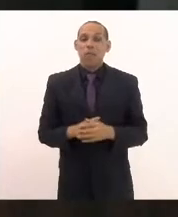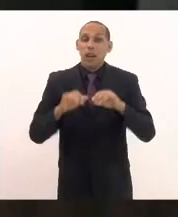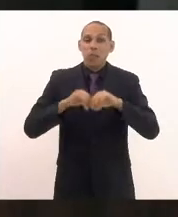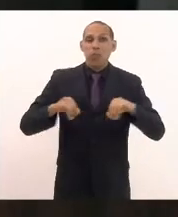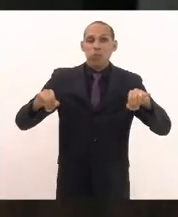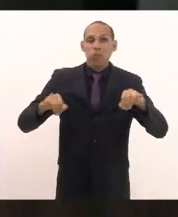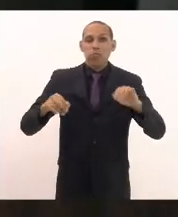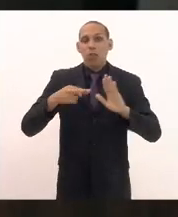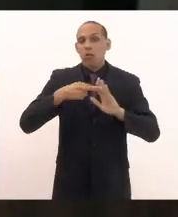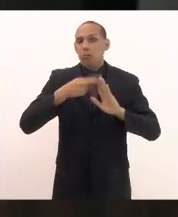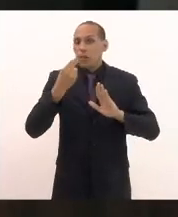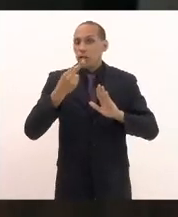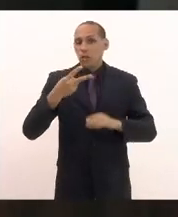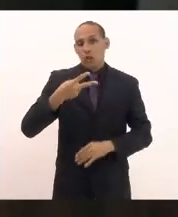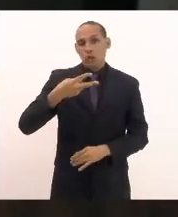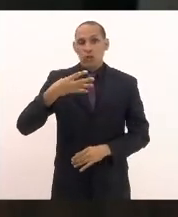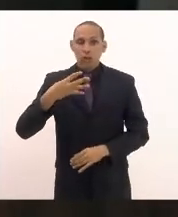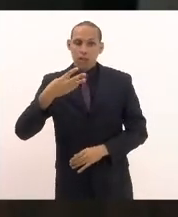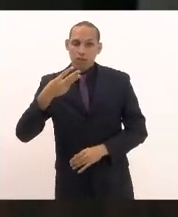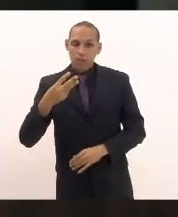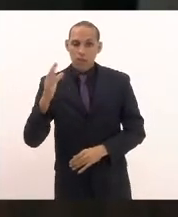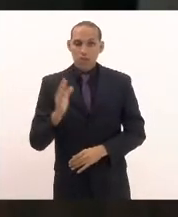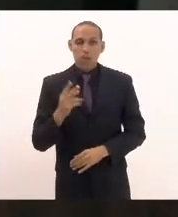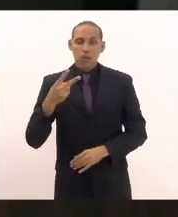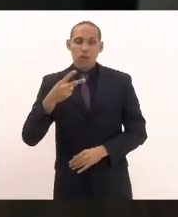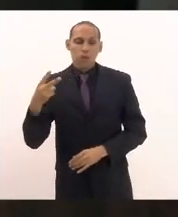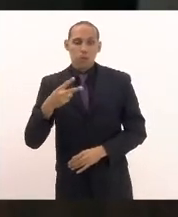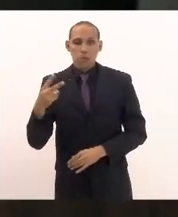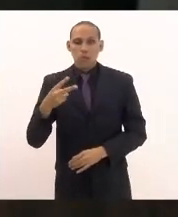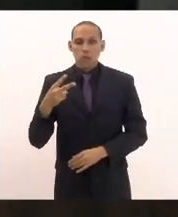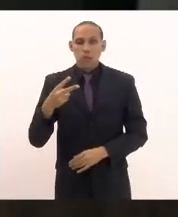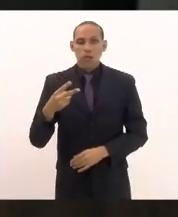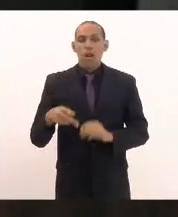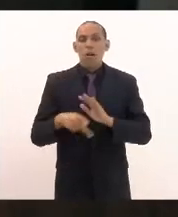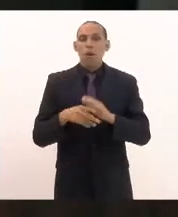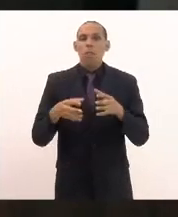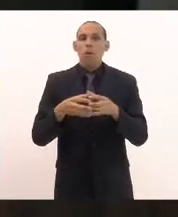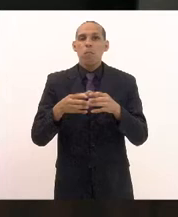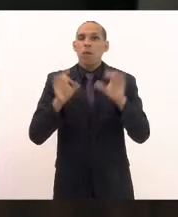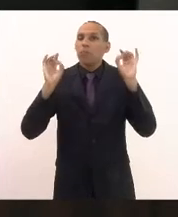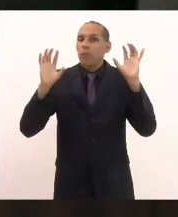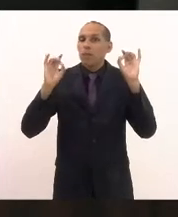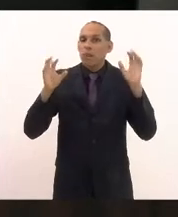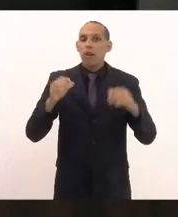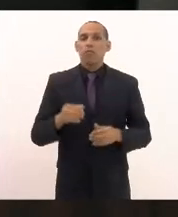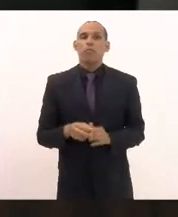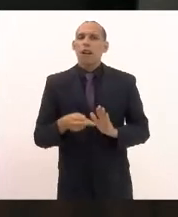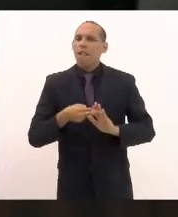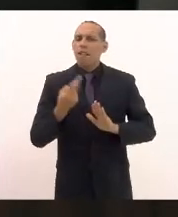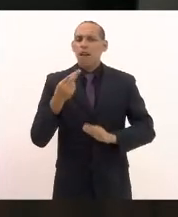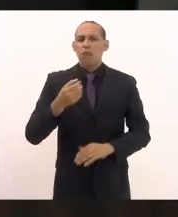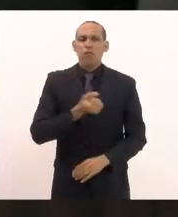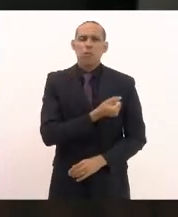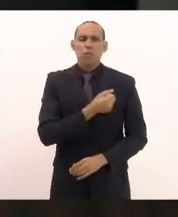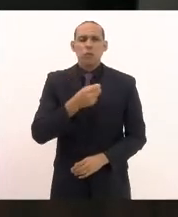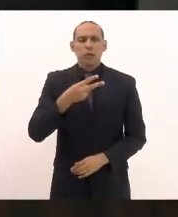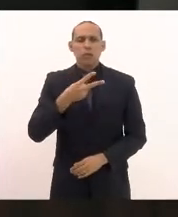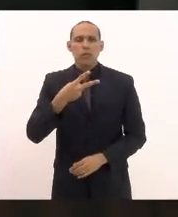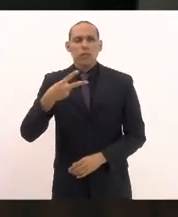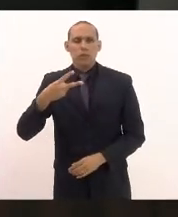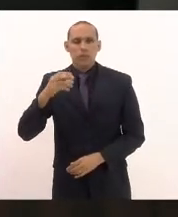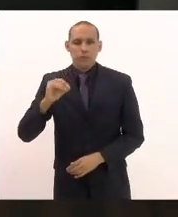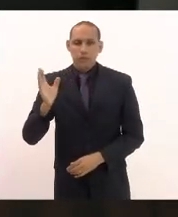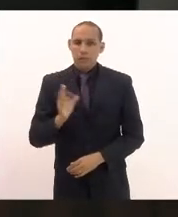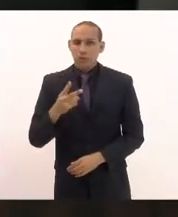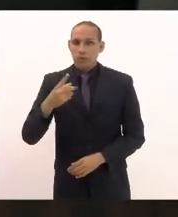Anuncio requerimento número 243/2022, de autoria da Comissão Especial, requerimento número 220/2021,